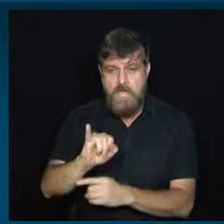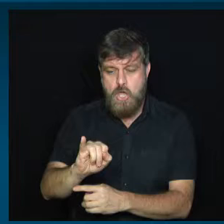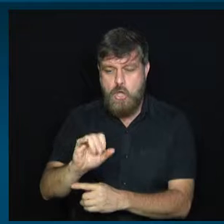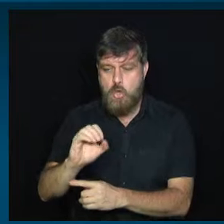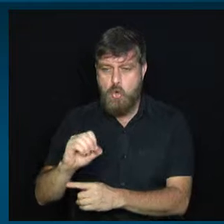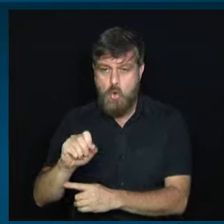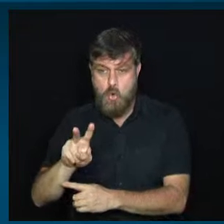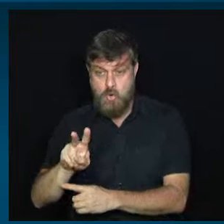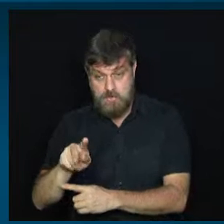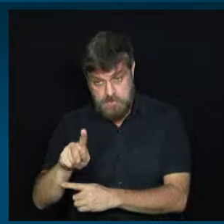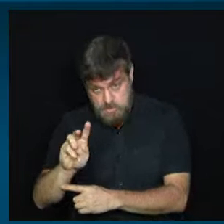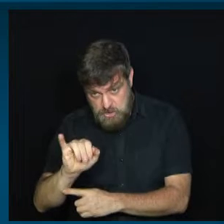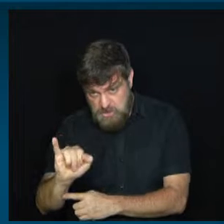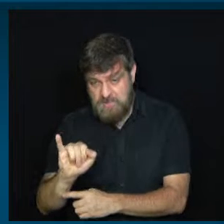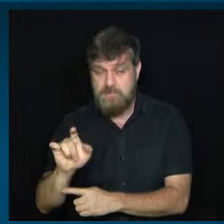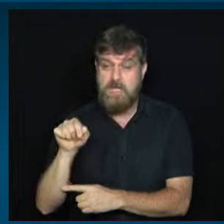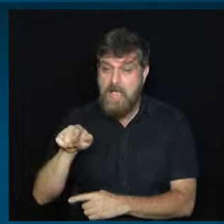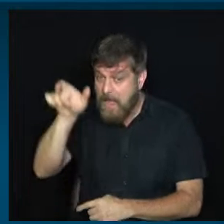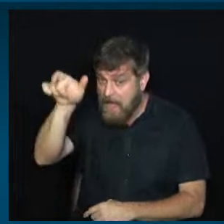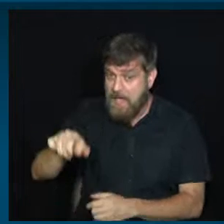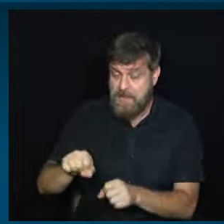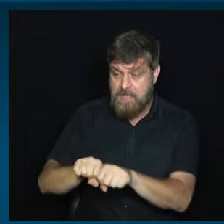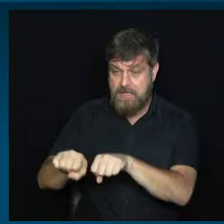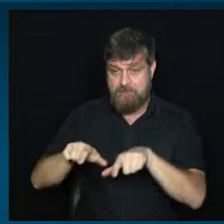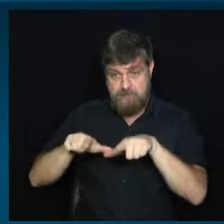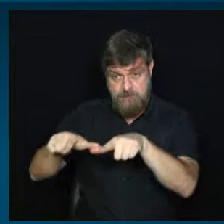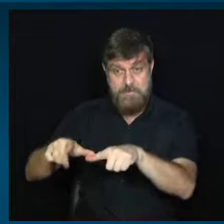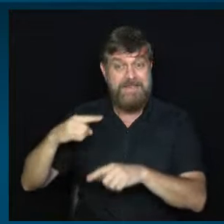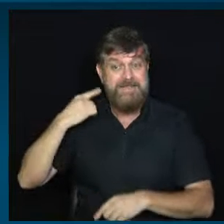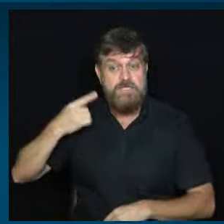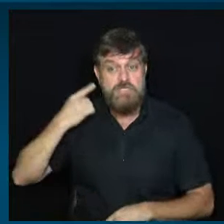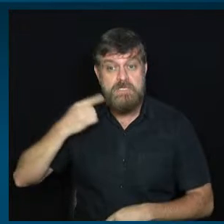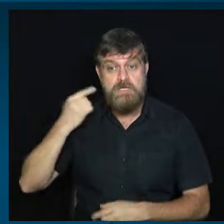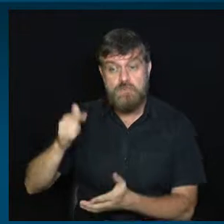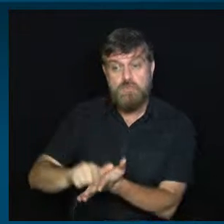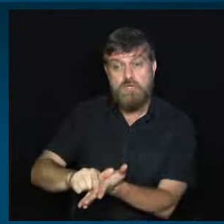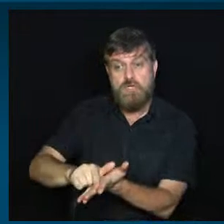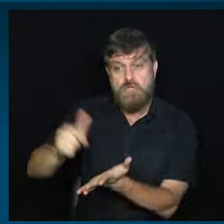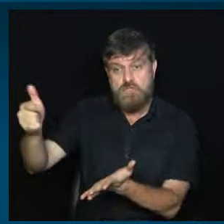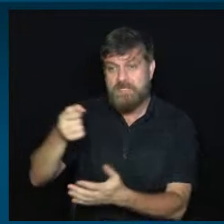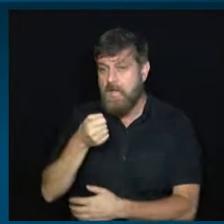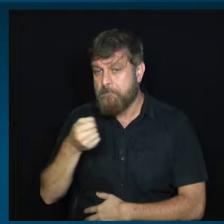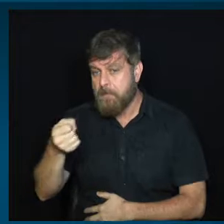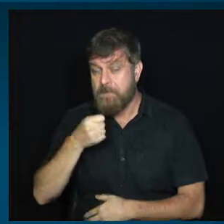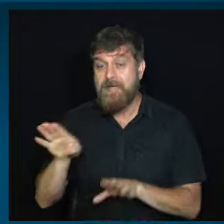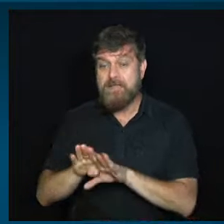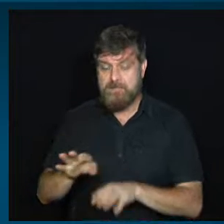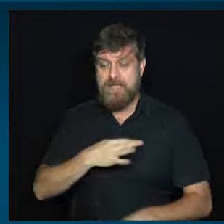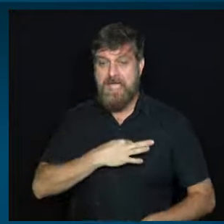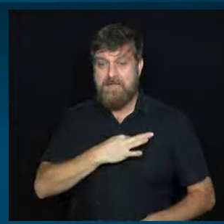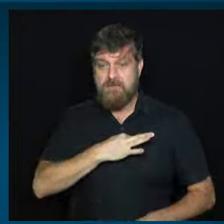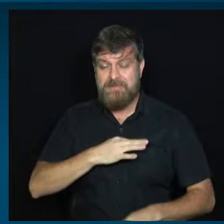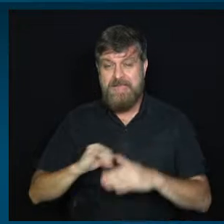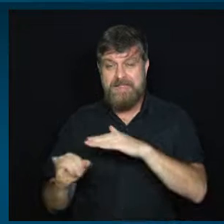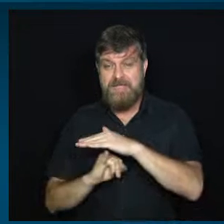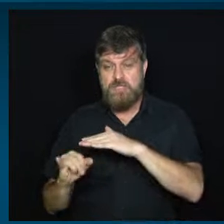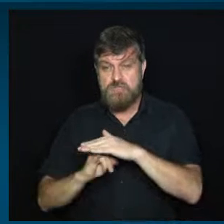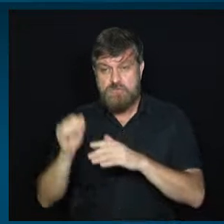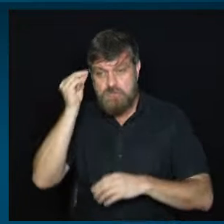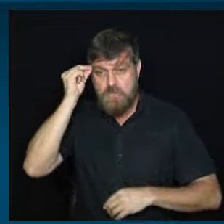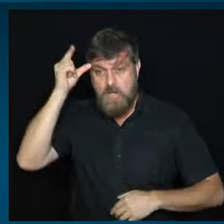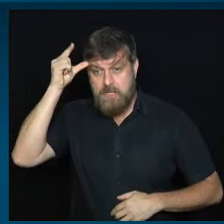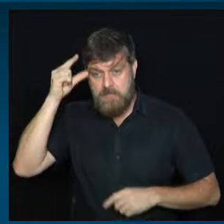Cuninari. A homenageada é formada em direito e jornalista, além de ser voluntária do Instituto Cultural